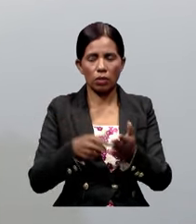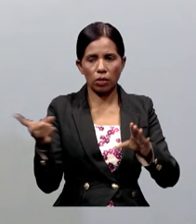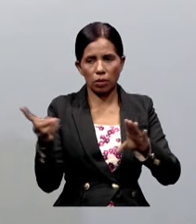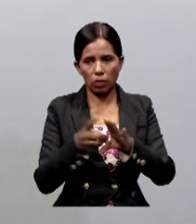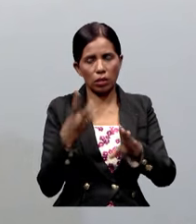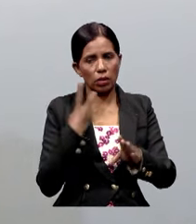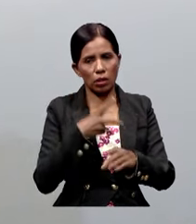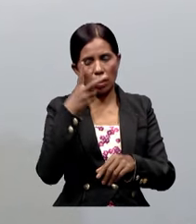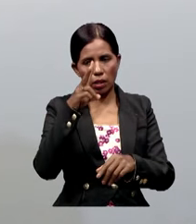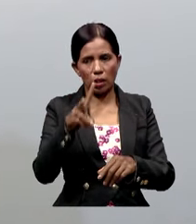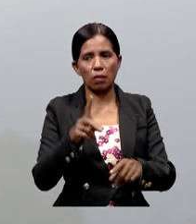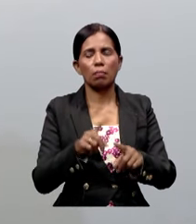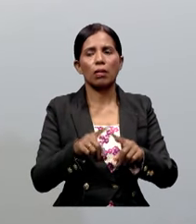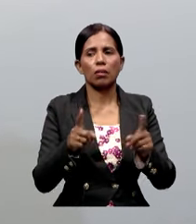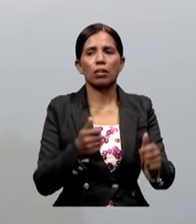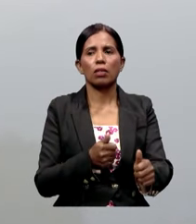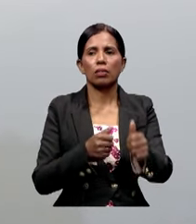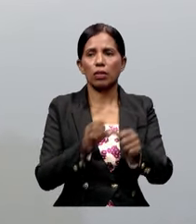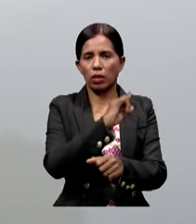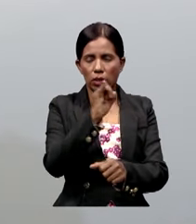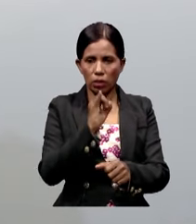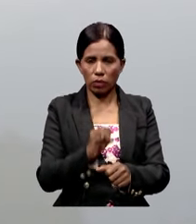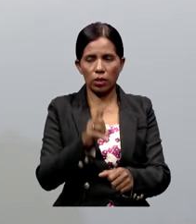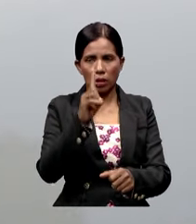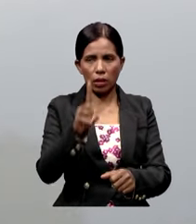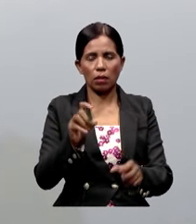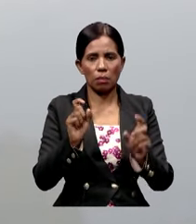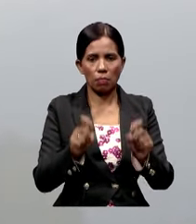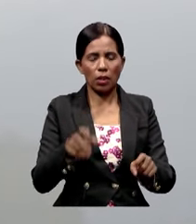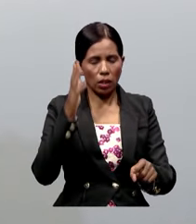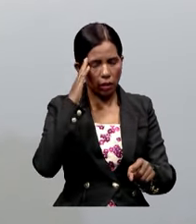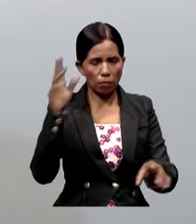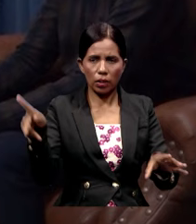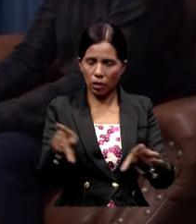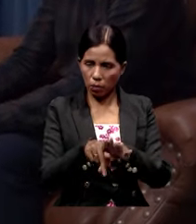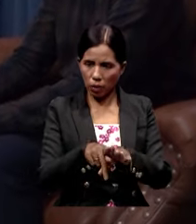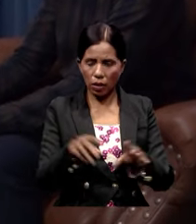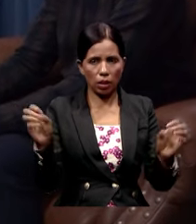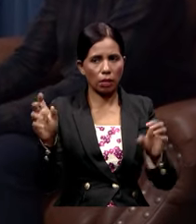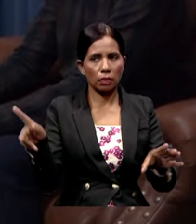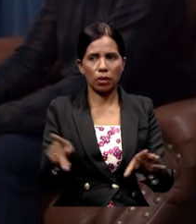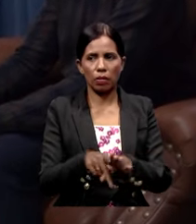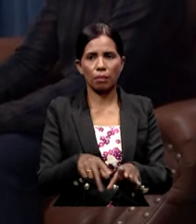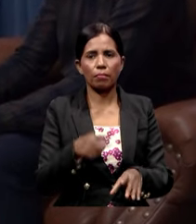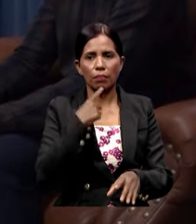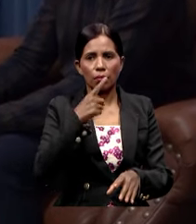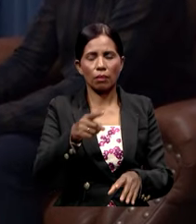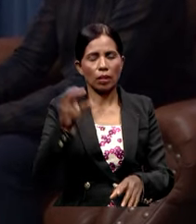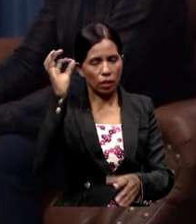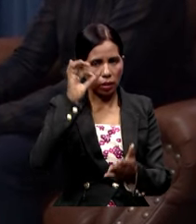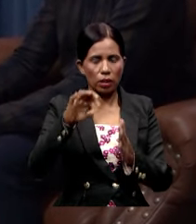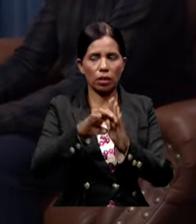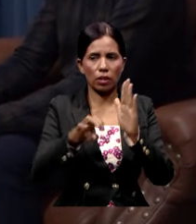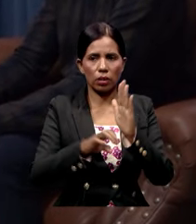parita rei. Mas tem que liu si entrevista ira, para atene na participa ka la participa. Hatamba preocupação ne, secretário